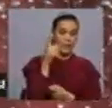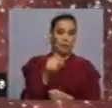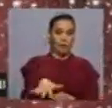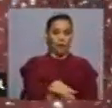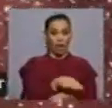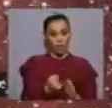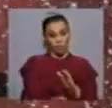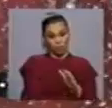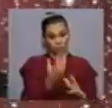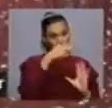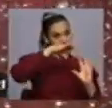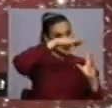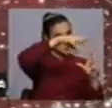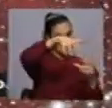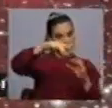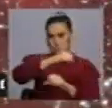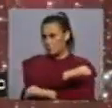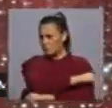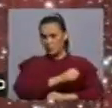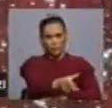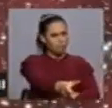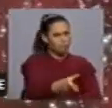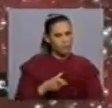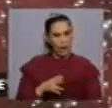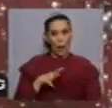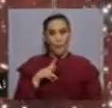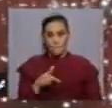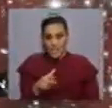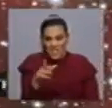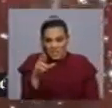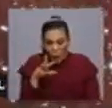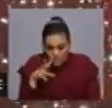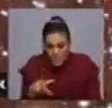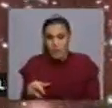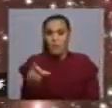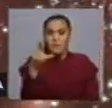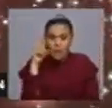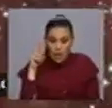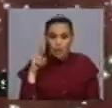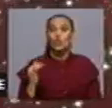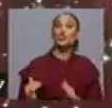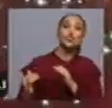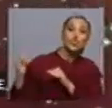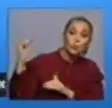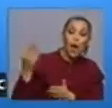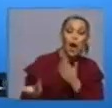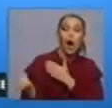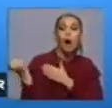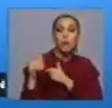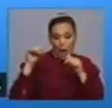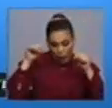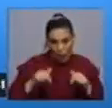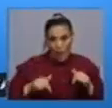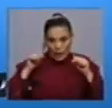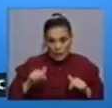estas galáxias de uma maneira muito explosiva, muito rápida, cerca de 1000 vezes superior ao que acontece na nossa Via Láctea,